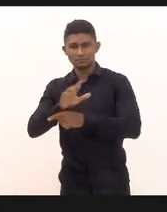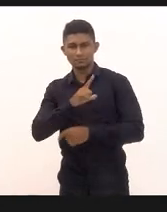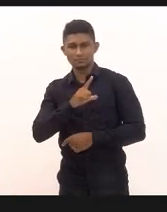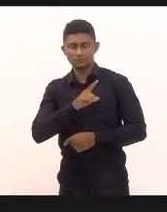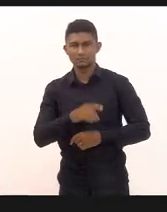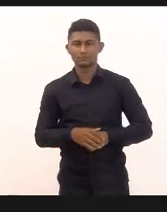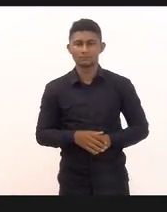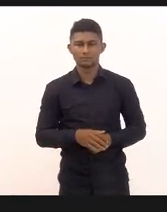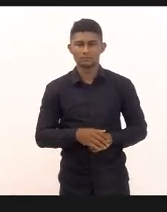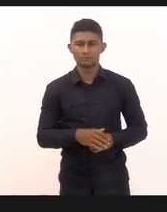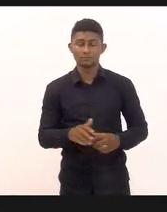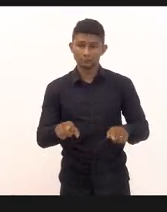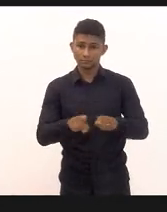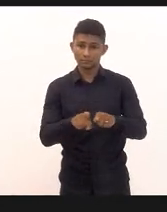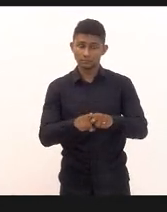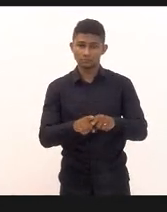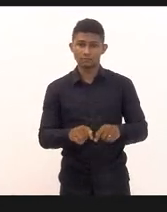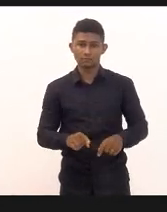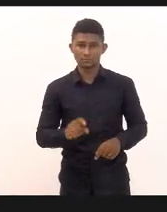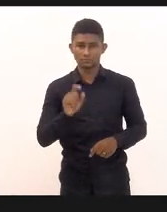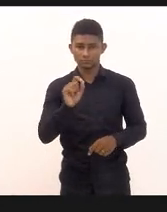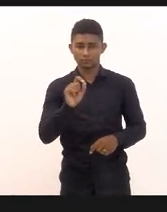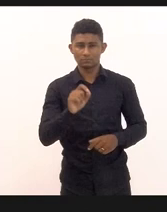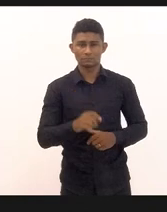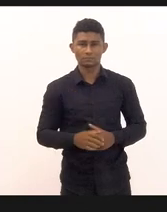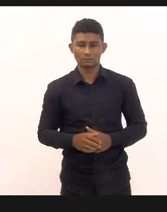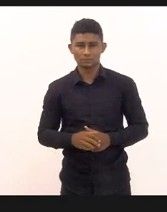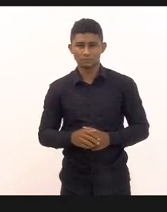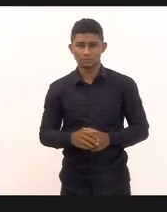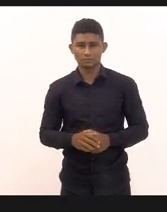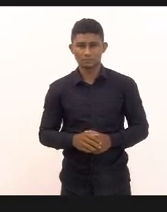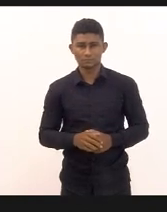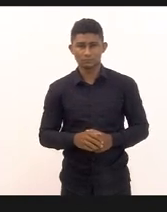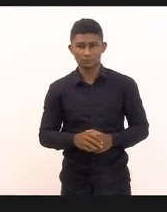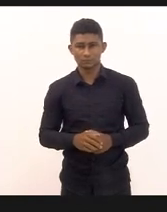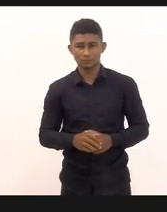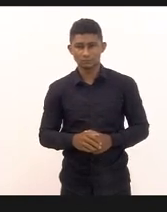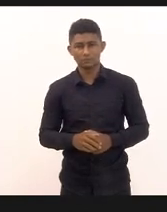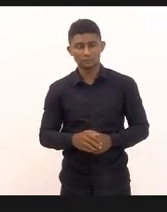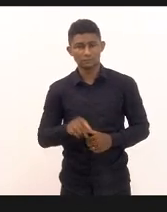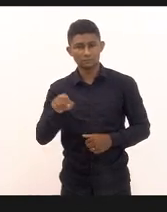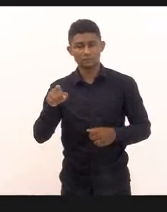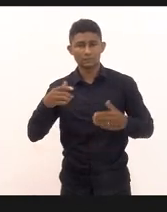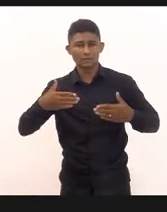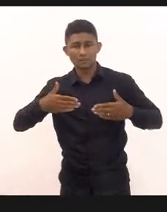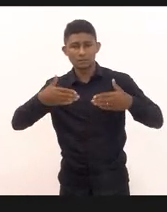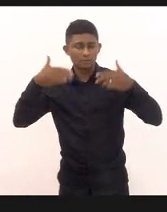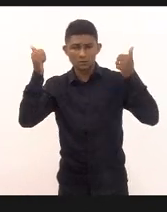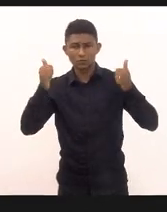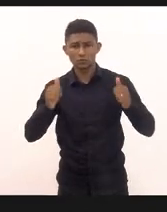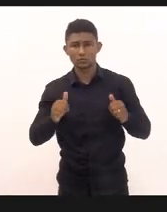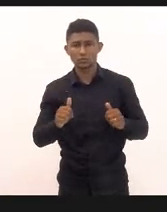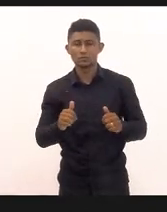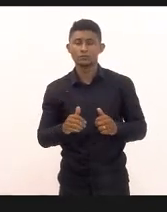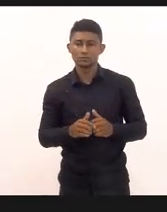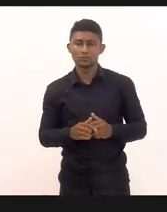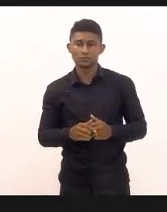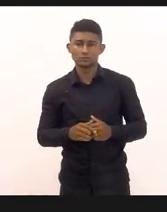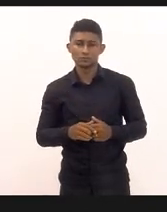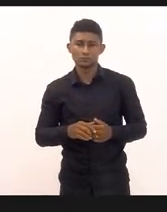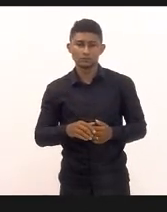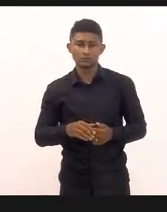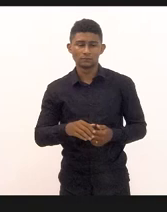foi contemplado agora, não da forma que devia ser, infelizmente, a gente vai ter que dar uma melhorinha, sair o presidente, já está ciente com relação